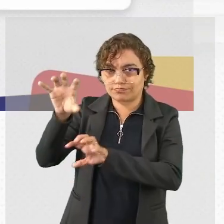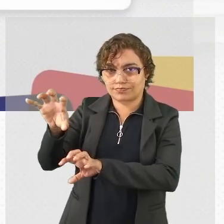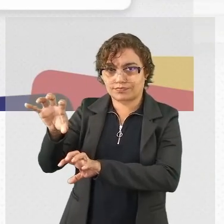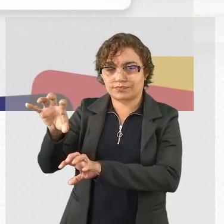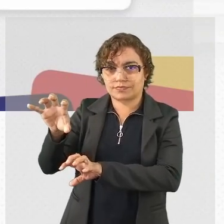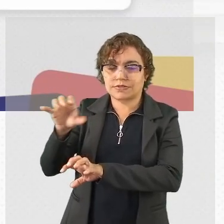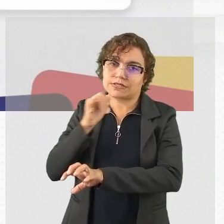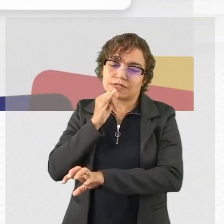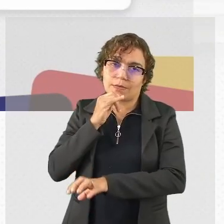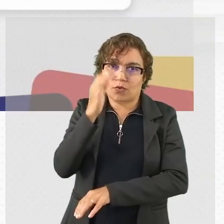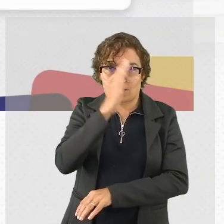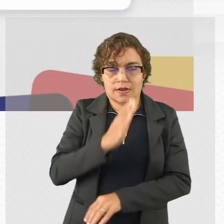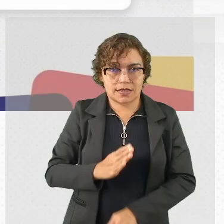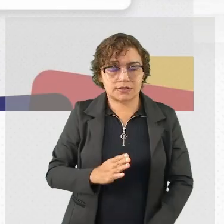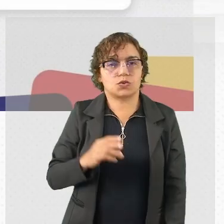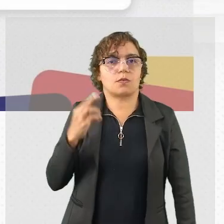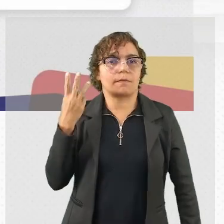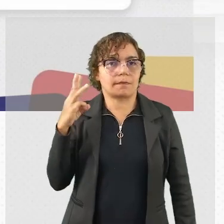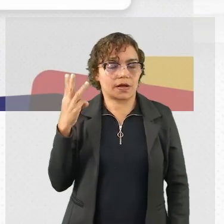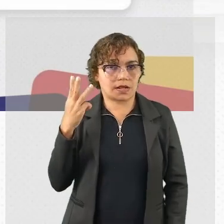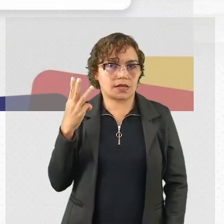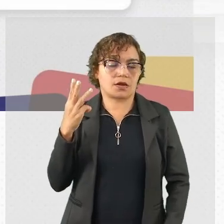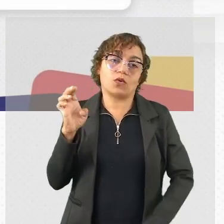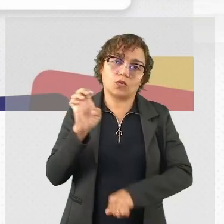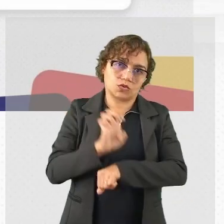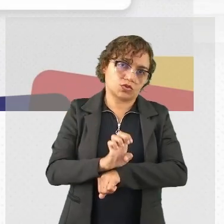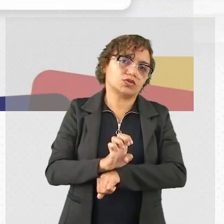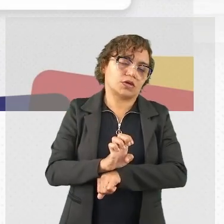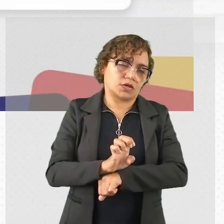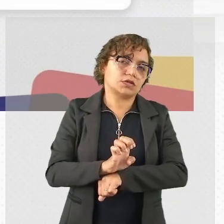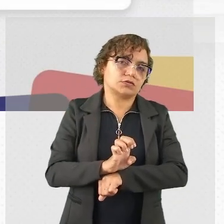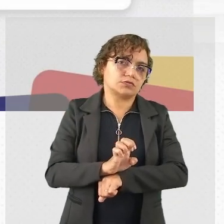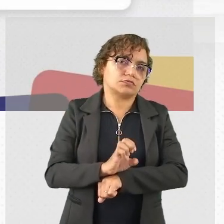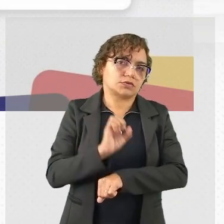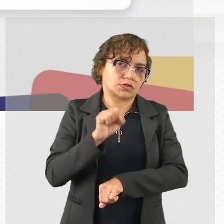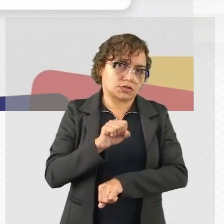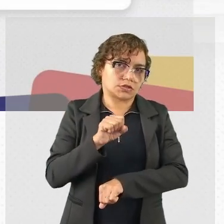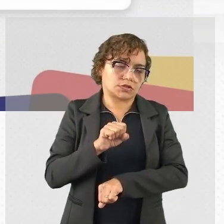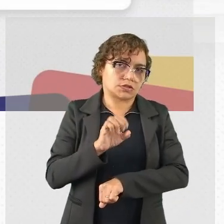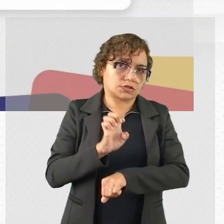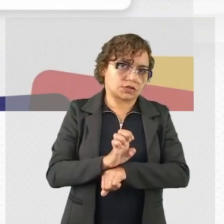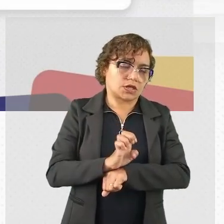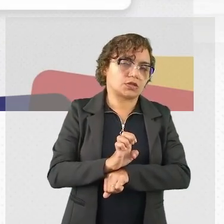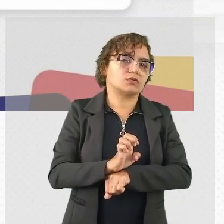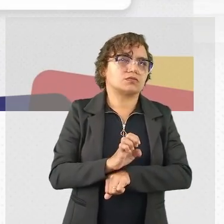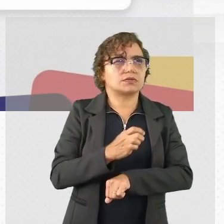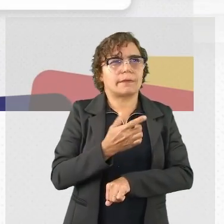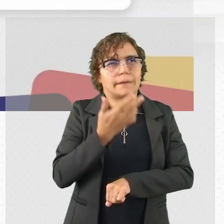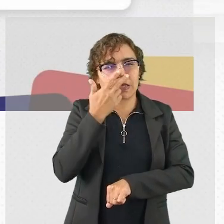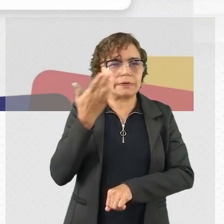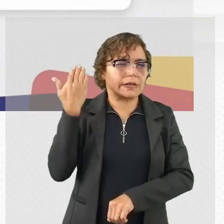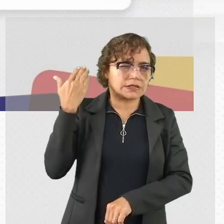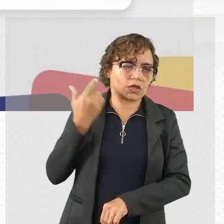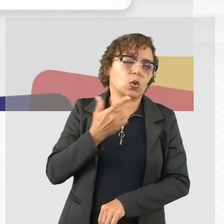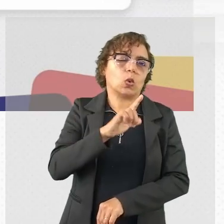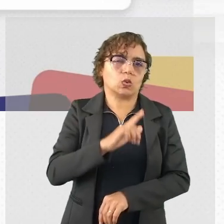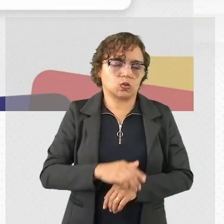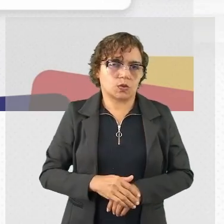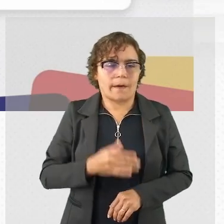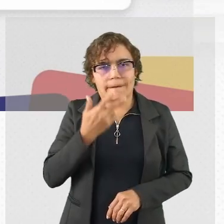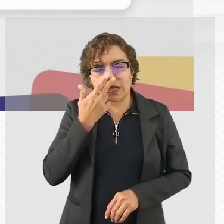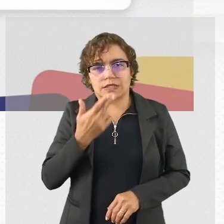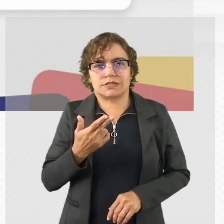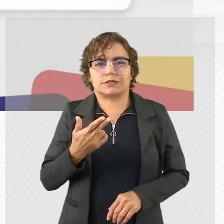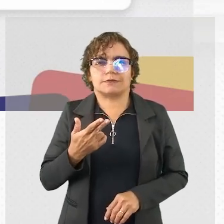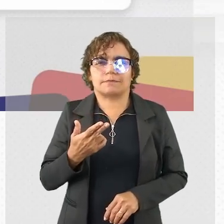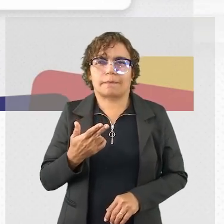era o Maranhão, que de fato chegou a ser um estado, não somente um estado como nós conhecemos hoje, mas como se fosse dentro de uma aproximação